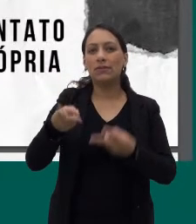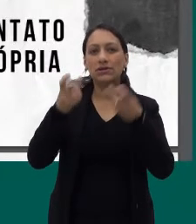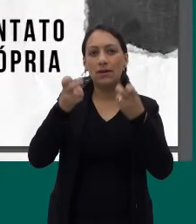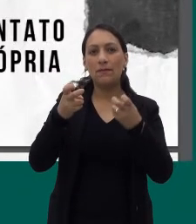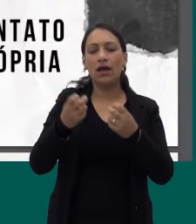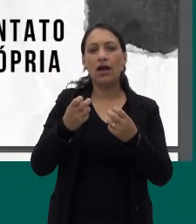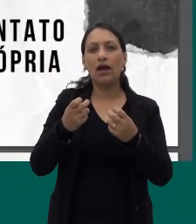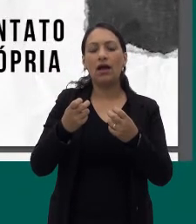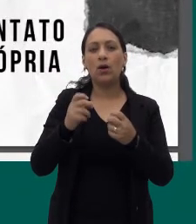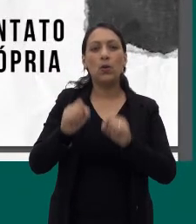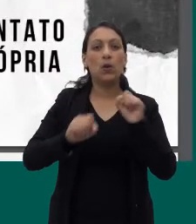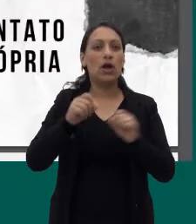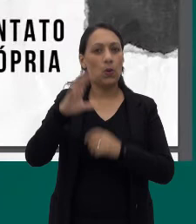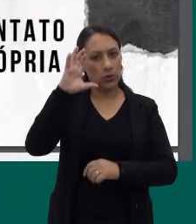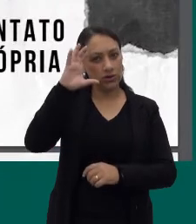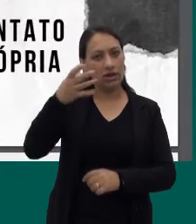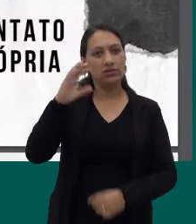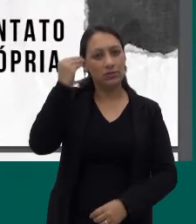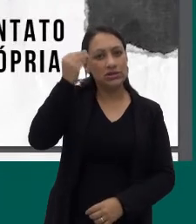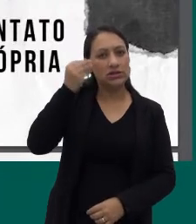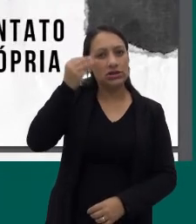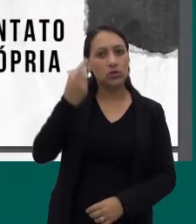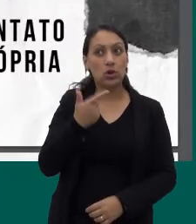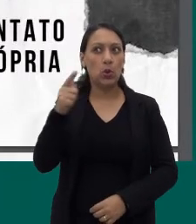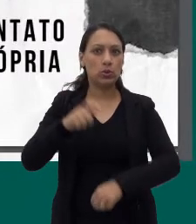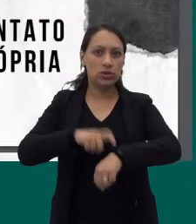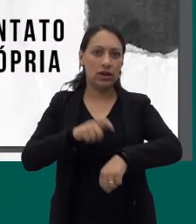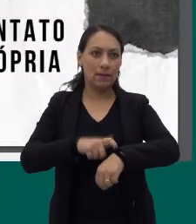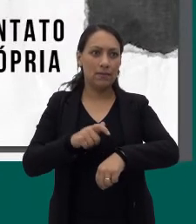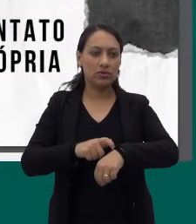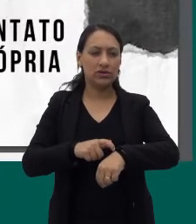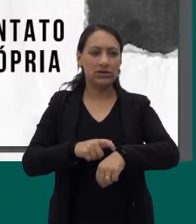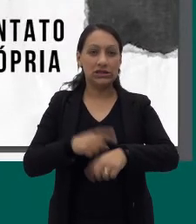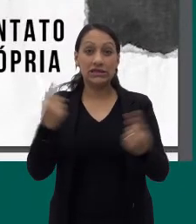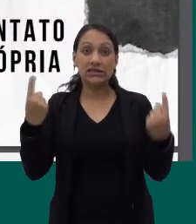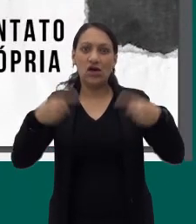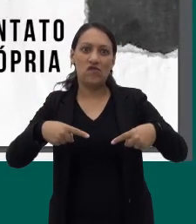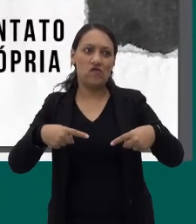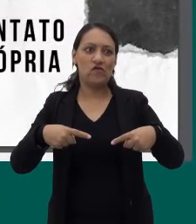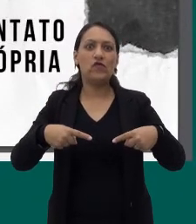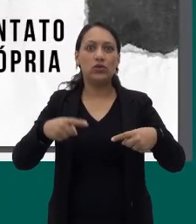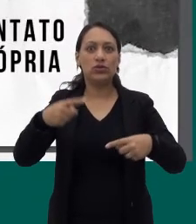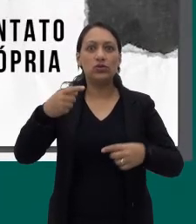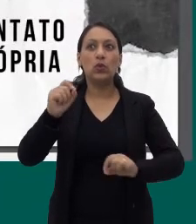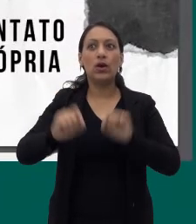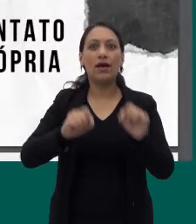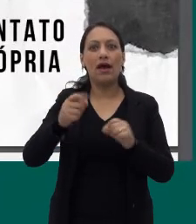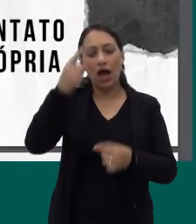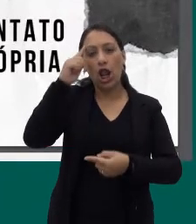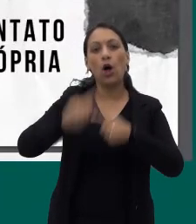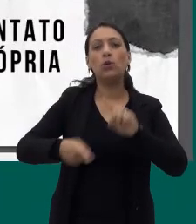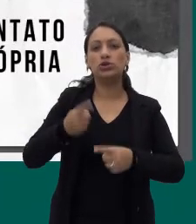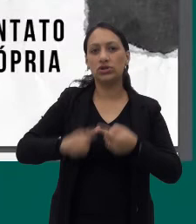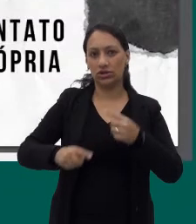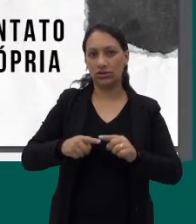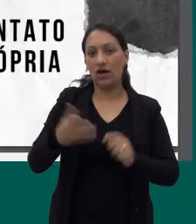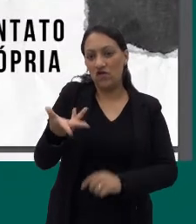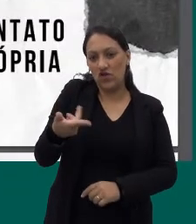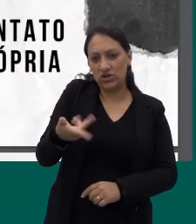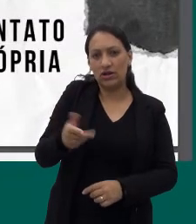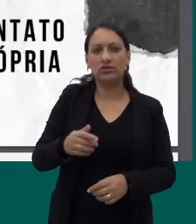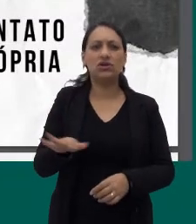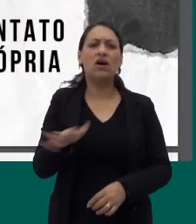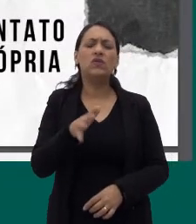tempo e que desafiam a lógica da velocidade, né? Que processos psíquicos que a gente está falando, né? Bom, pode ser um